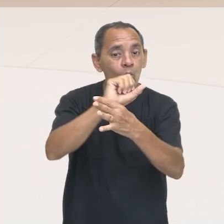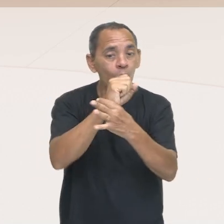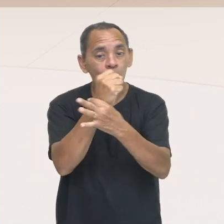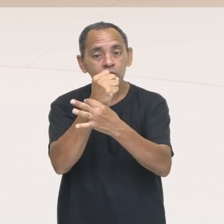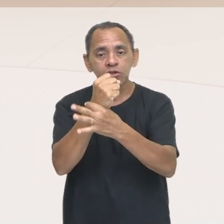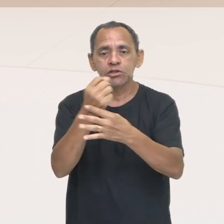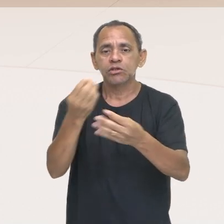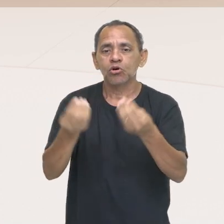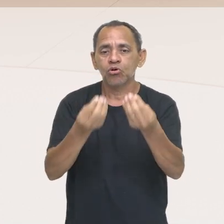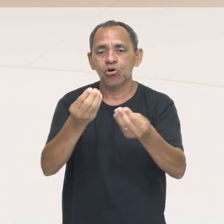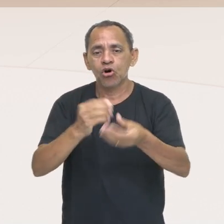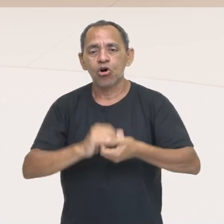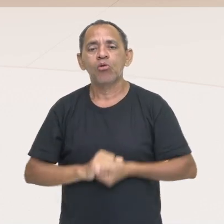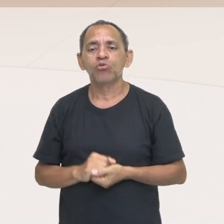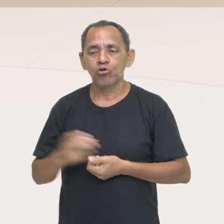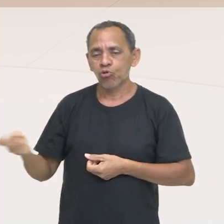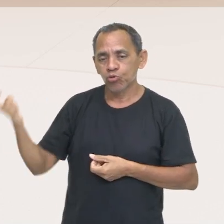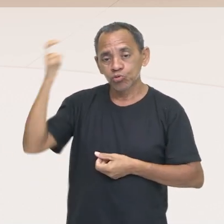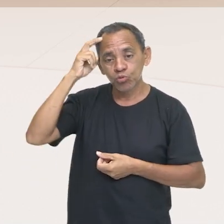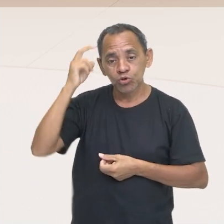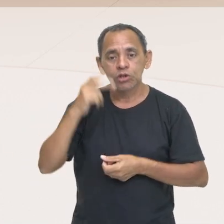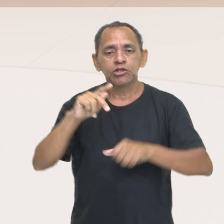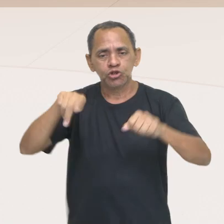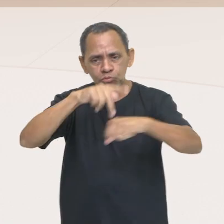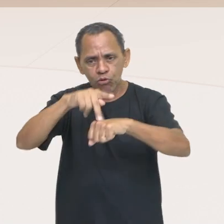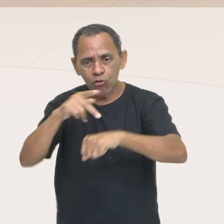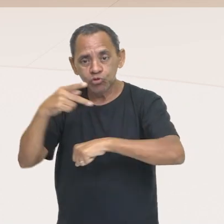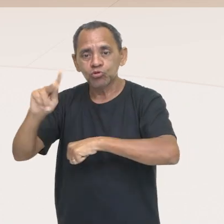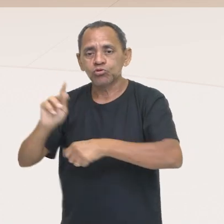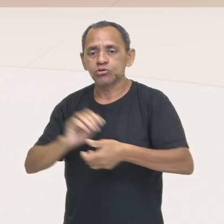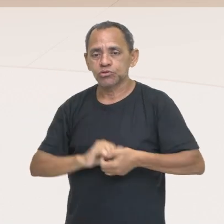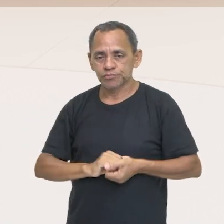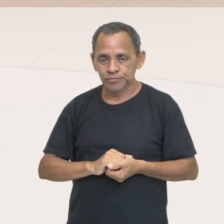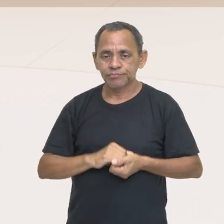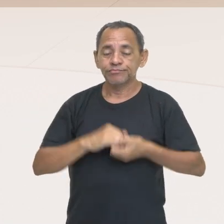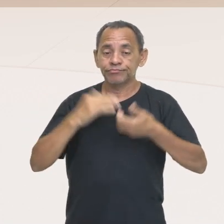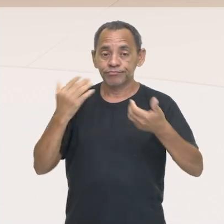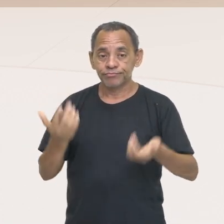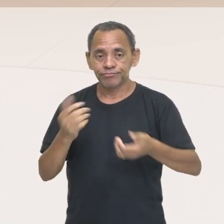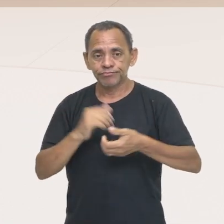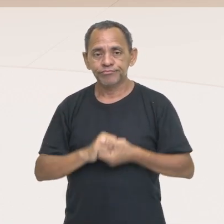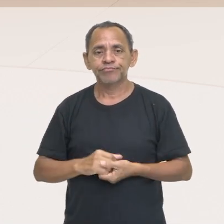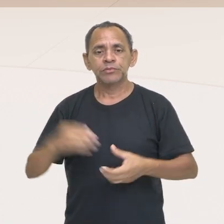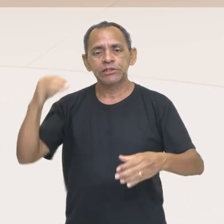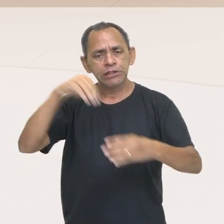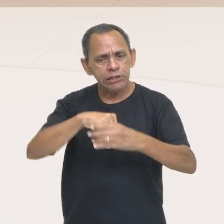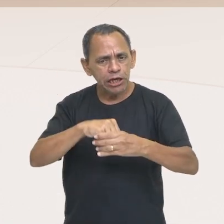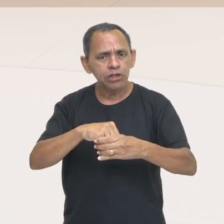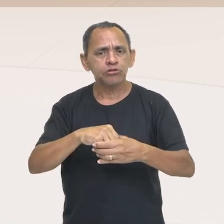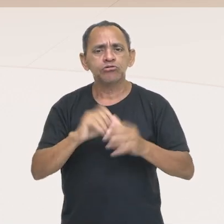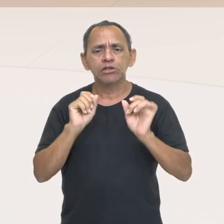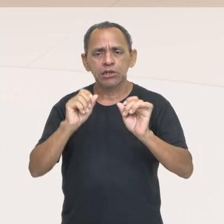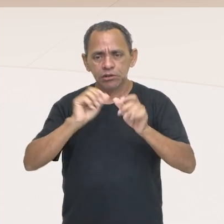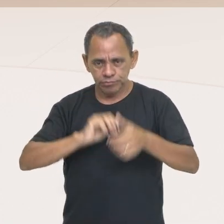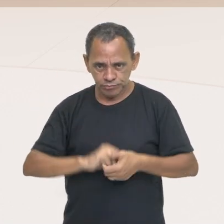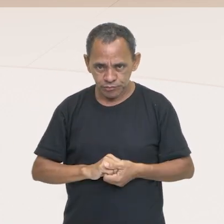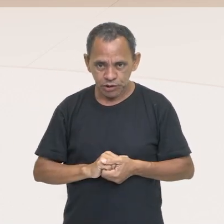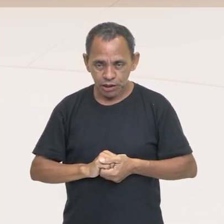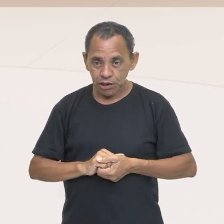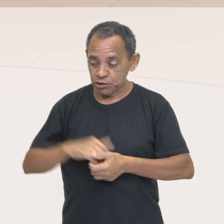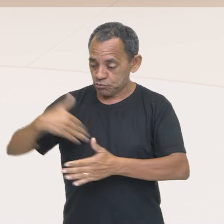bom? Vamos adiante. Bom, e é dentro, né,